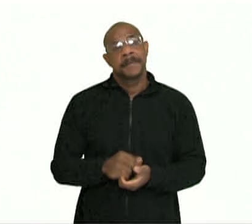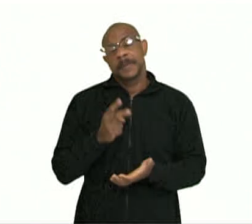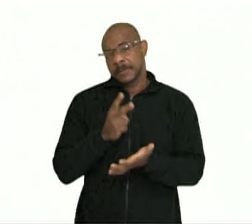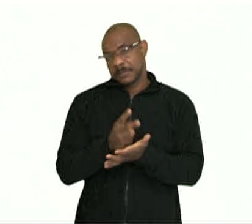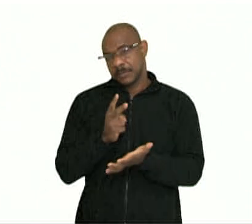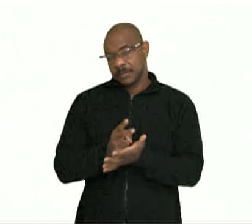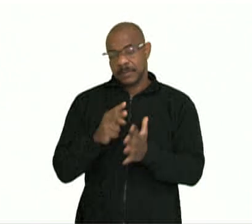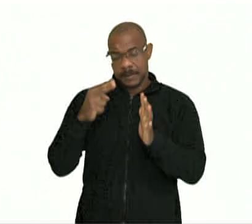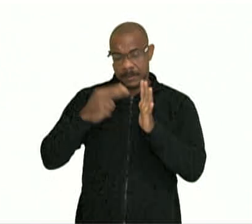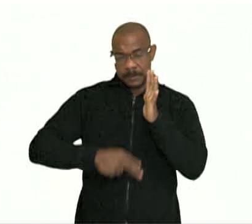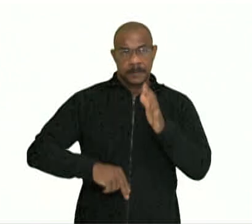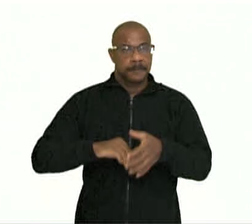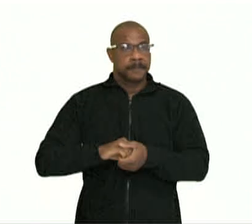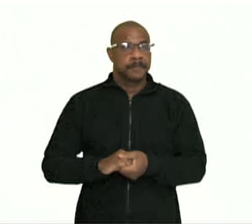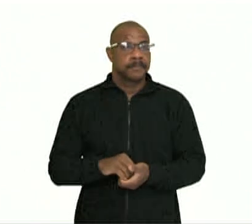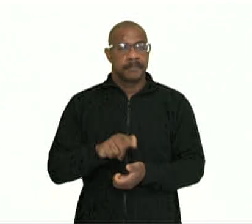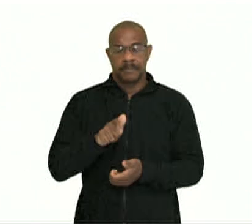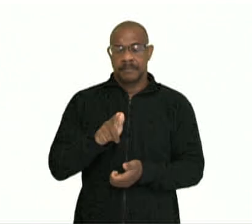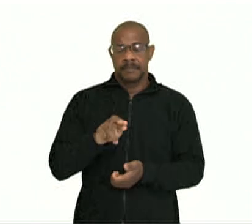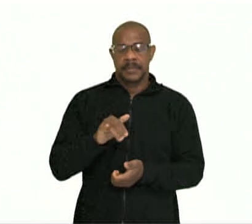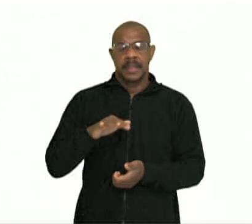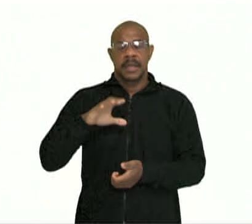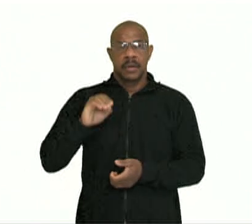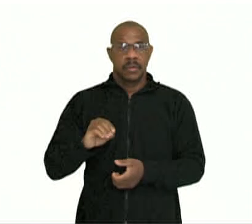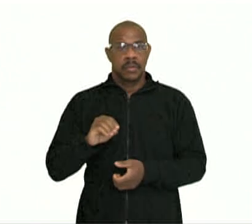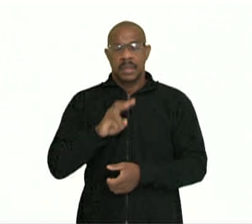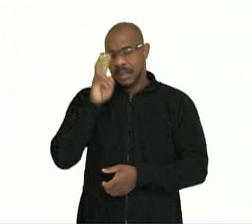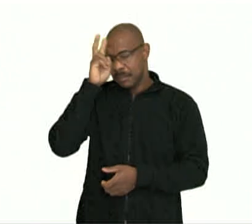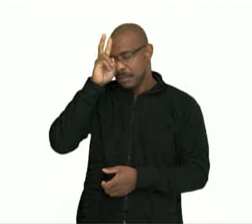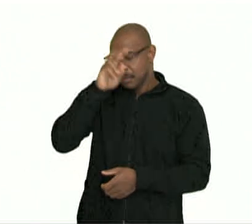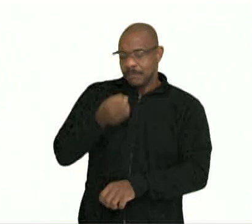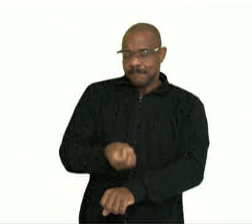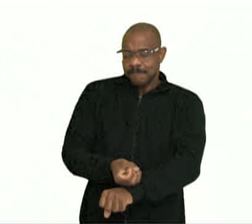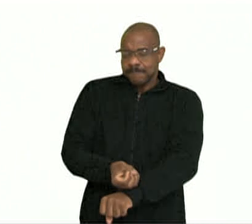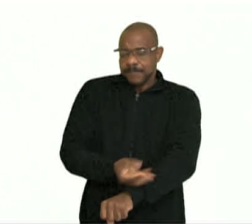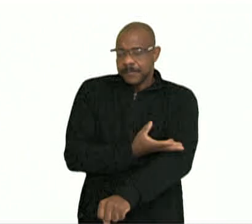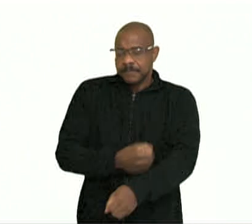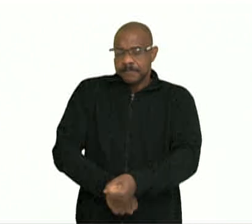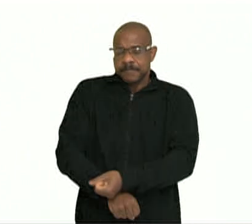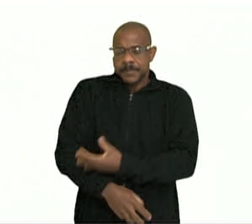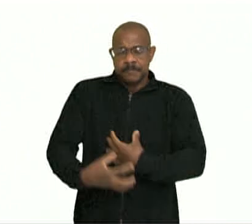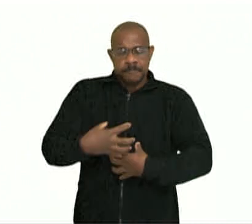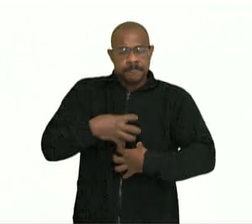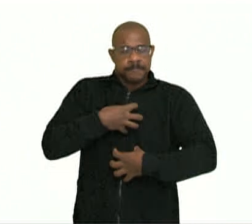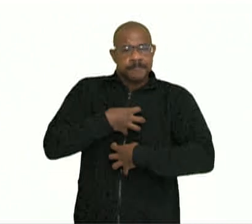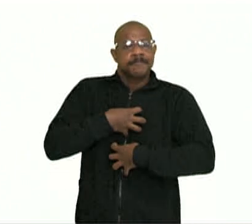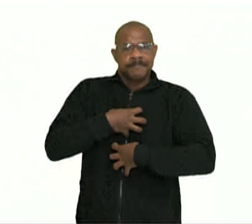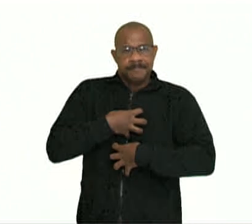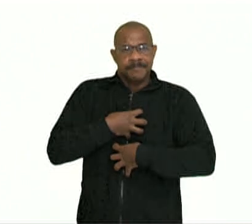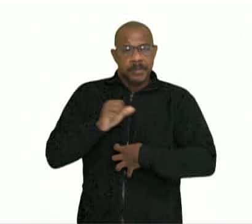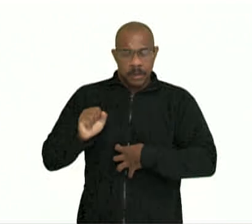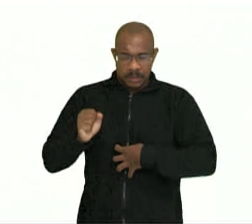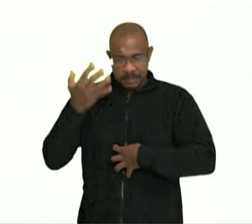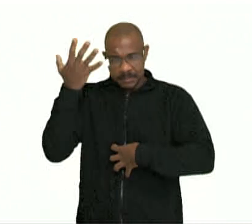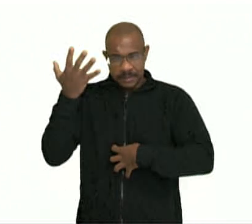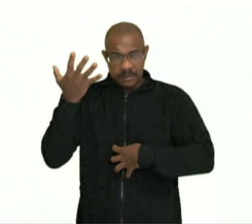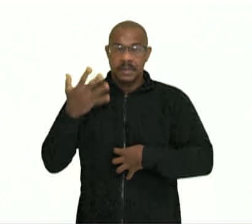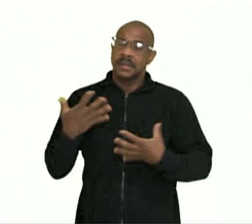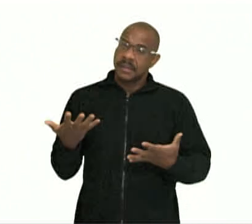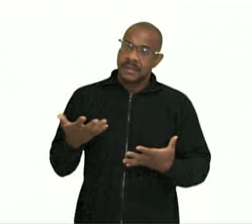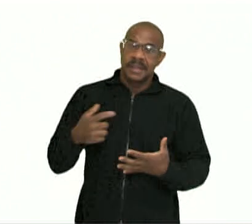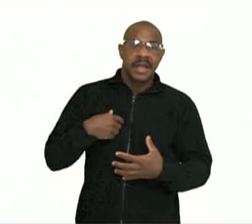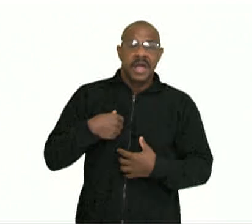Continuando a leitura. Glauco Arbix relembrou a emoção proporcionada pelo acontecimento. Ainda que não